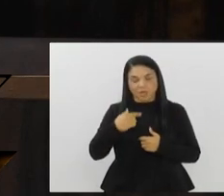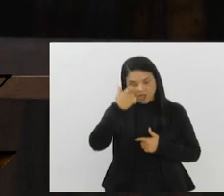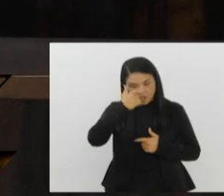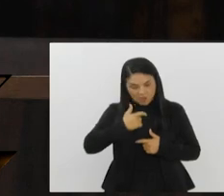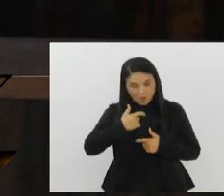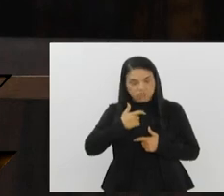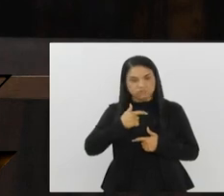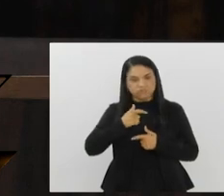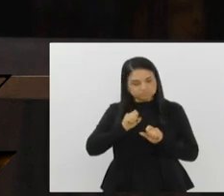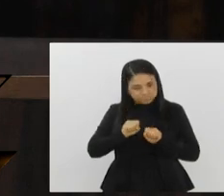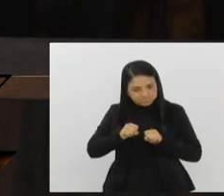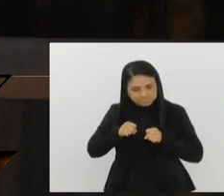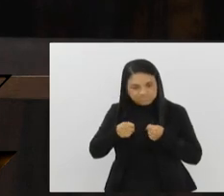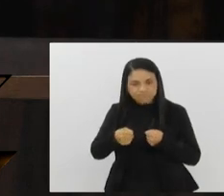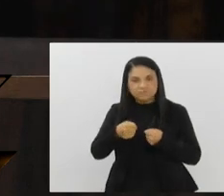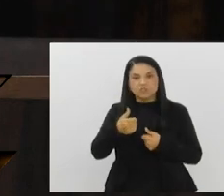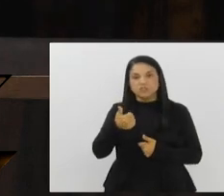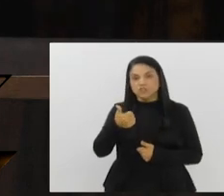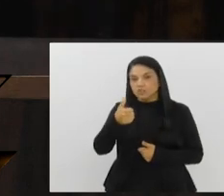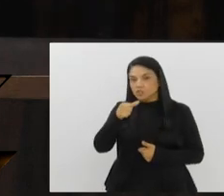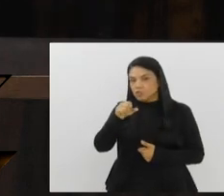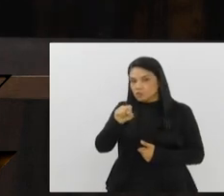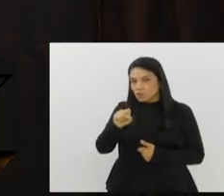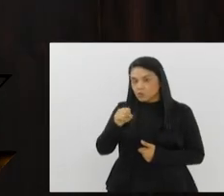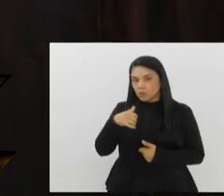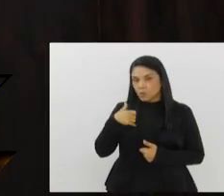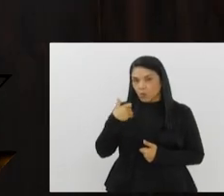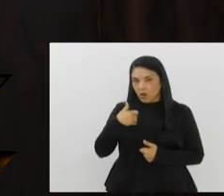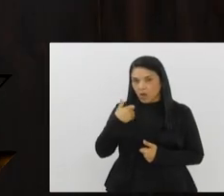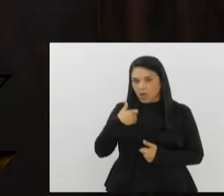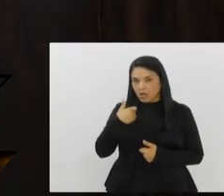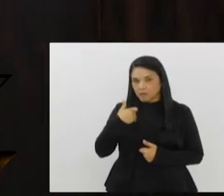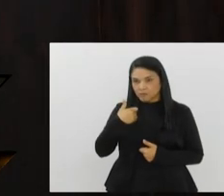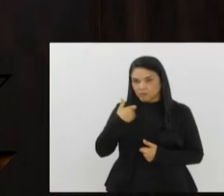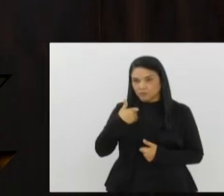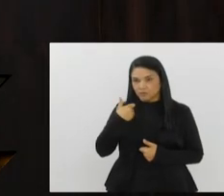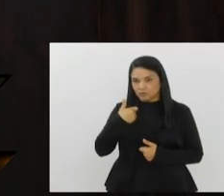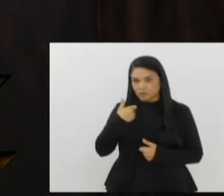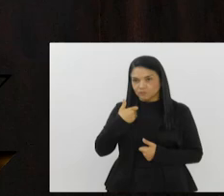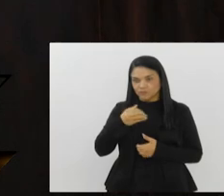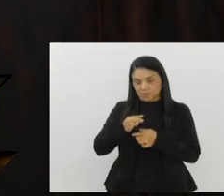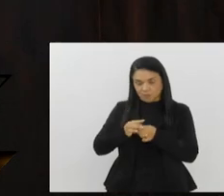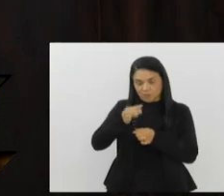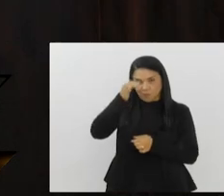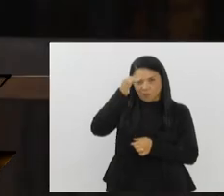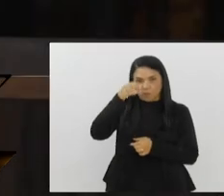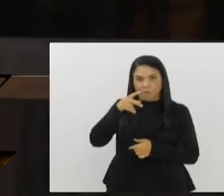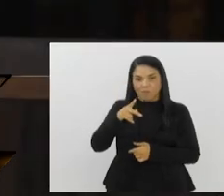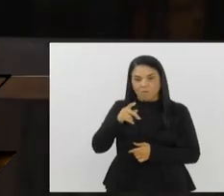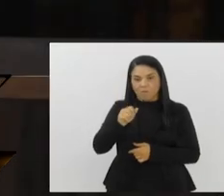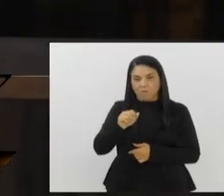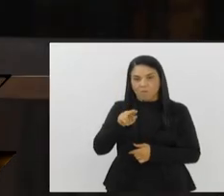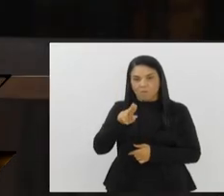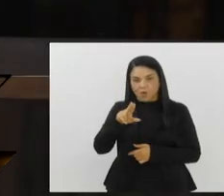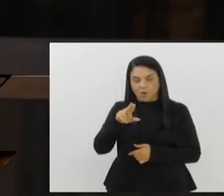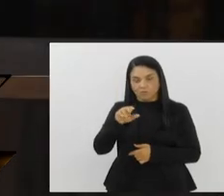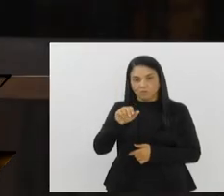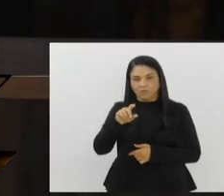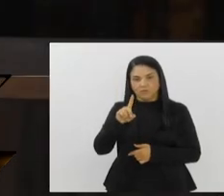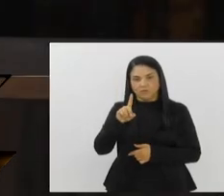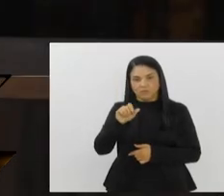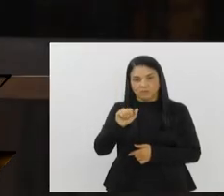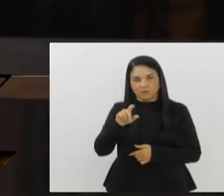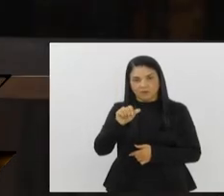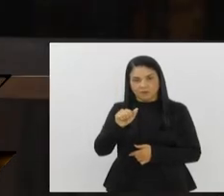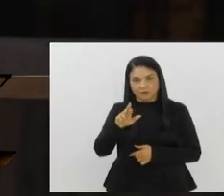daqueles que com 18 anos de idade estava pendurado no Paul de arara na vila militar e Eu muitas vezes quando eu